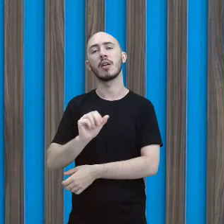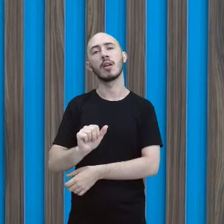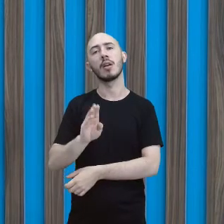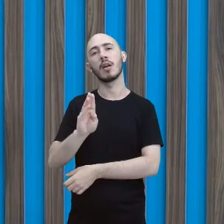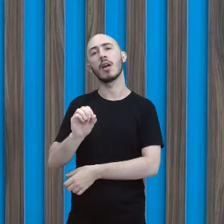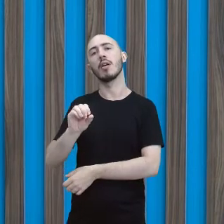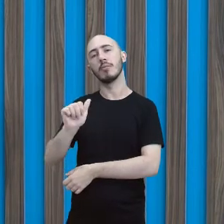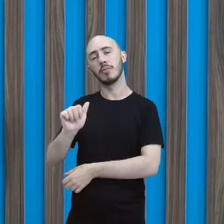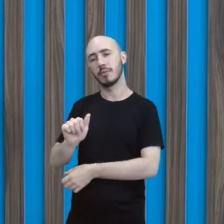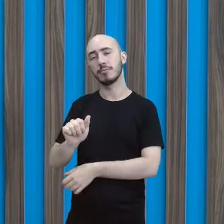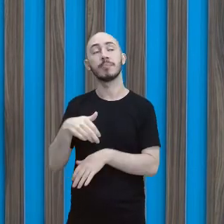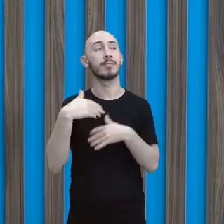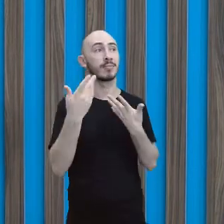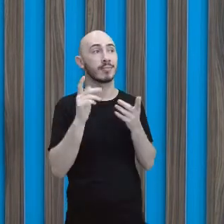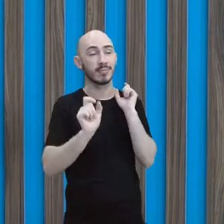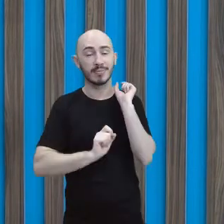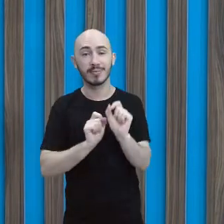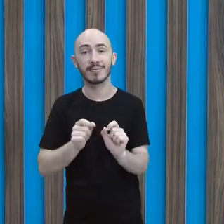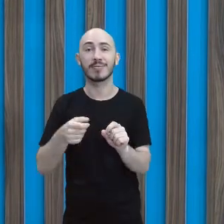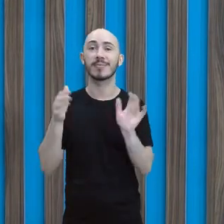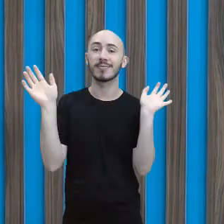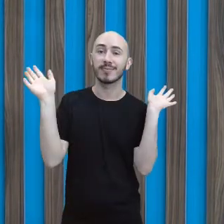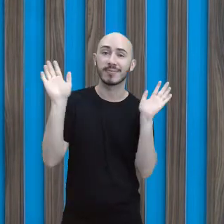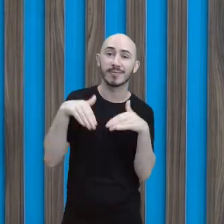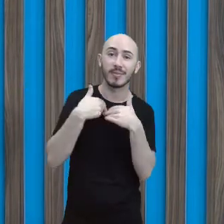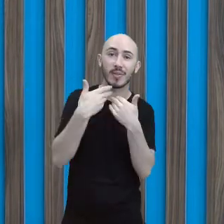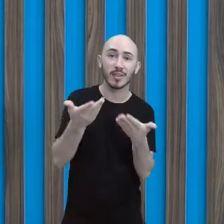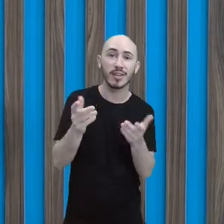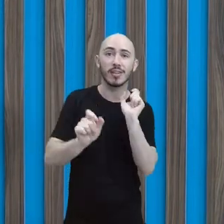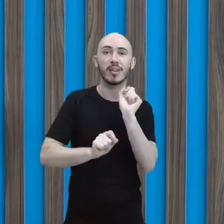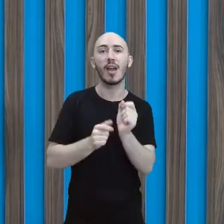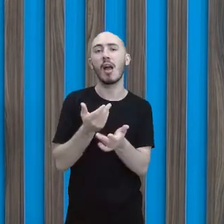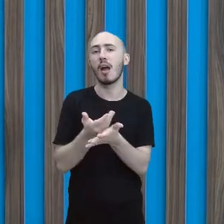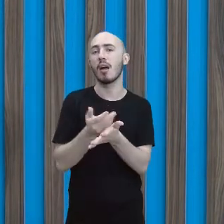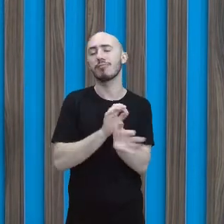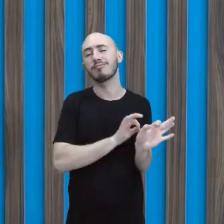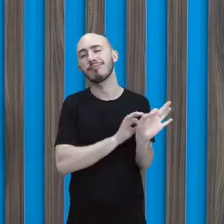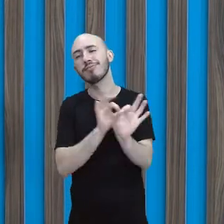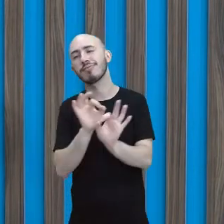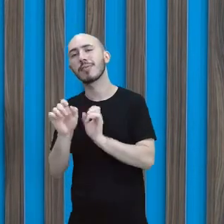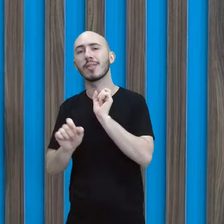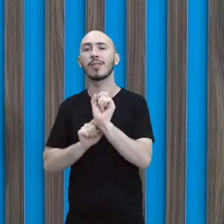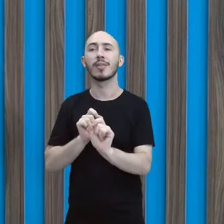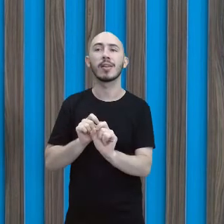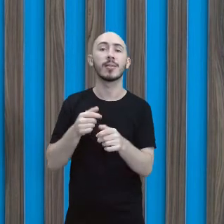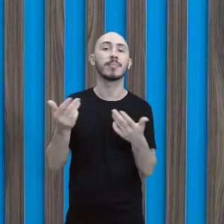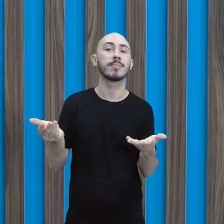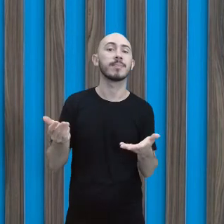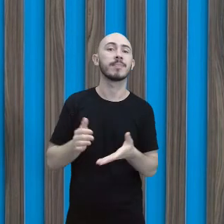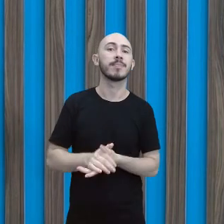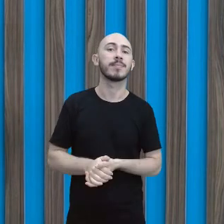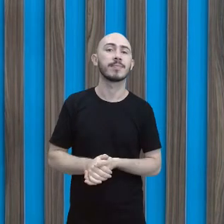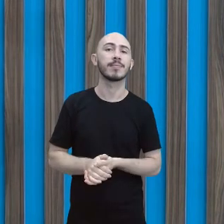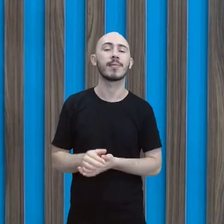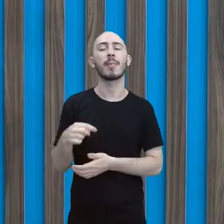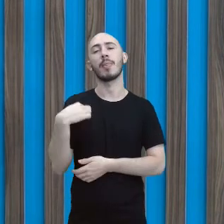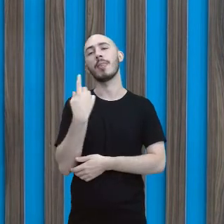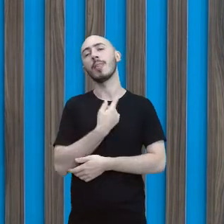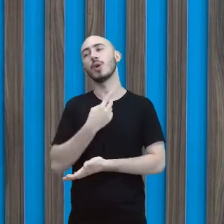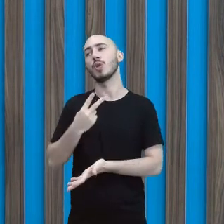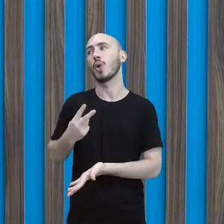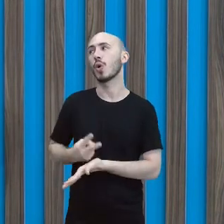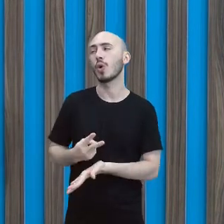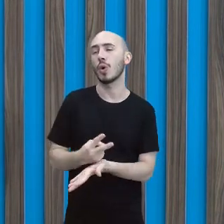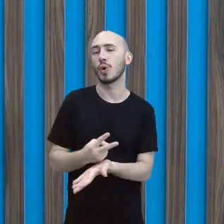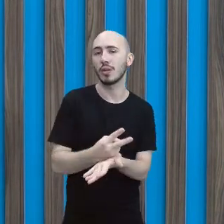Tá certo? olha só, minha gente, a aula foi meio na marosidade, né? Mas só que a gente vai